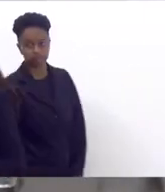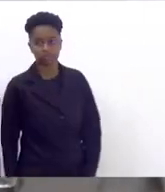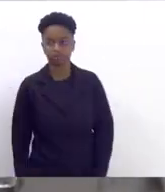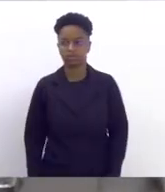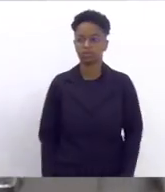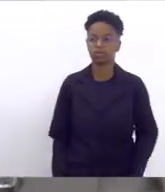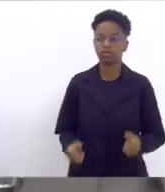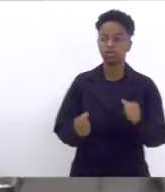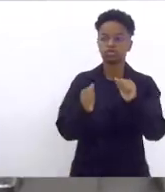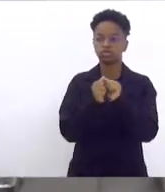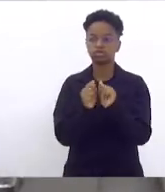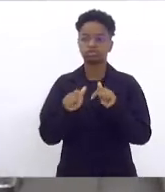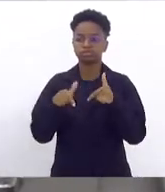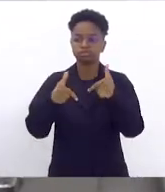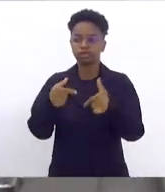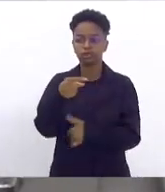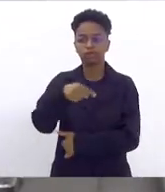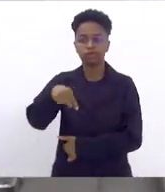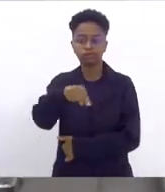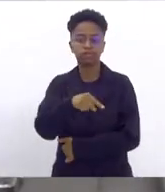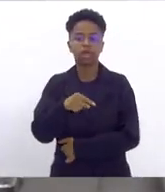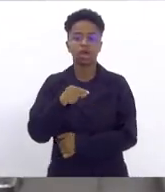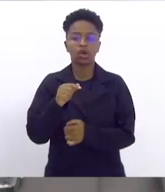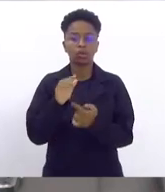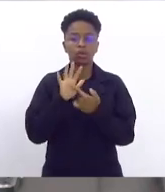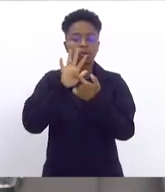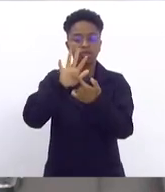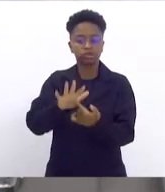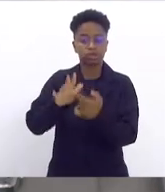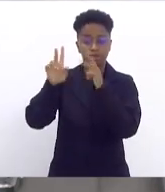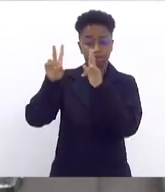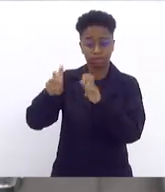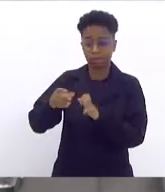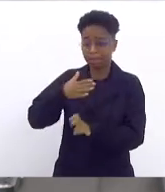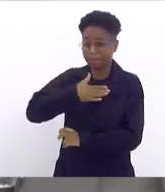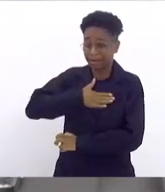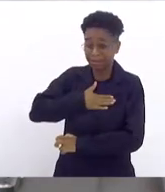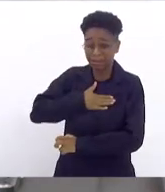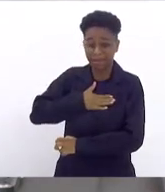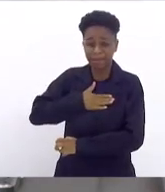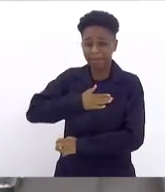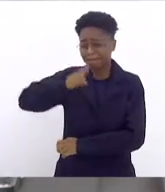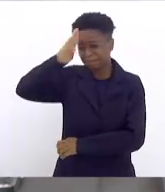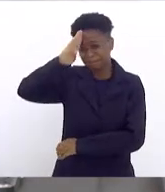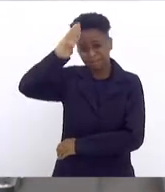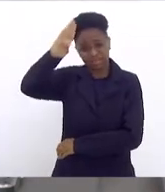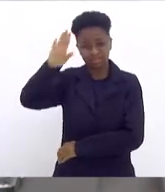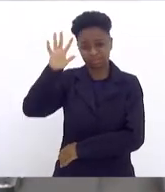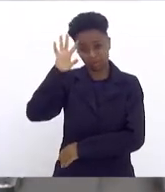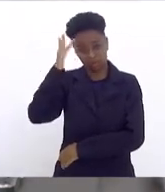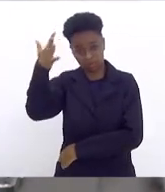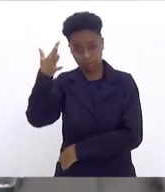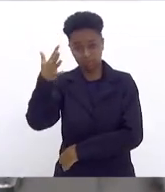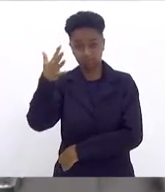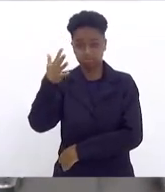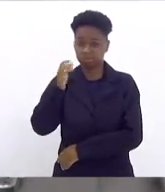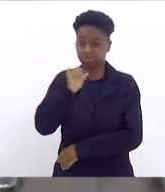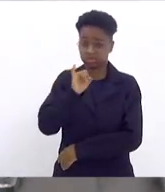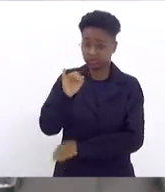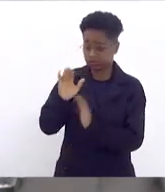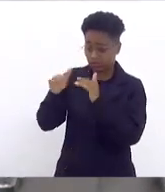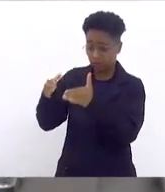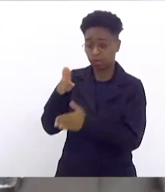a iniciativa de Vossa Excelência, colocando esse ingrediente que, para mim, é o mais decisivo. Seja em função do